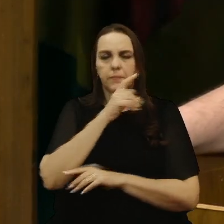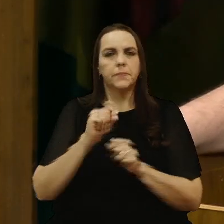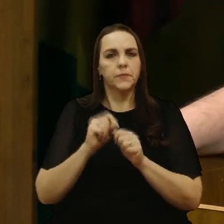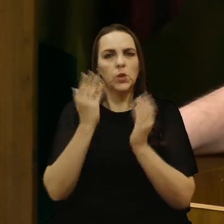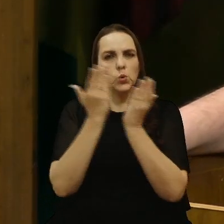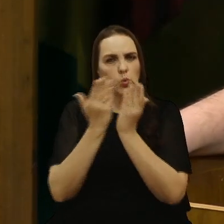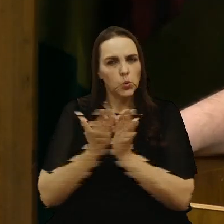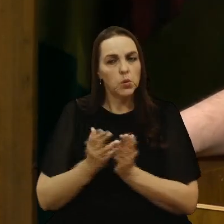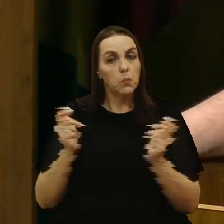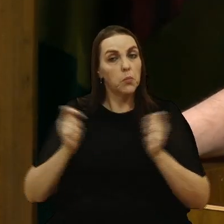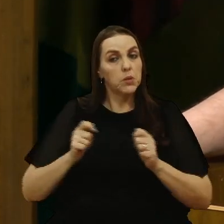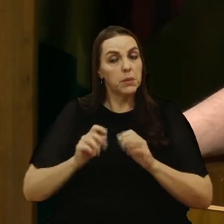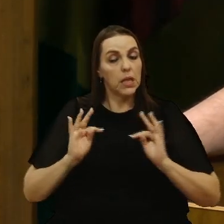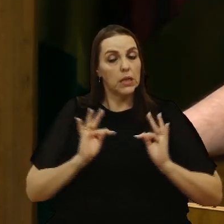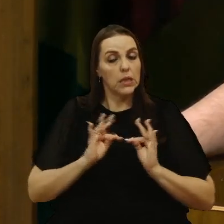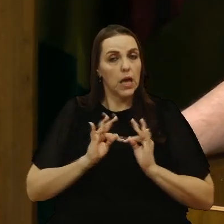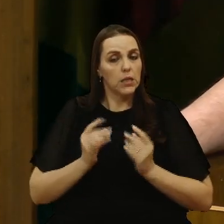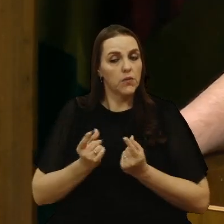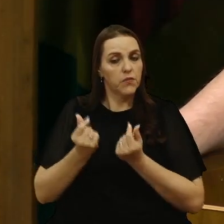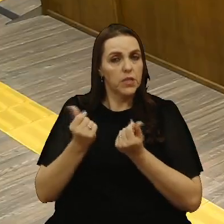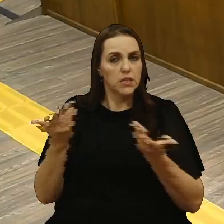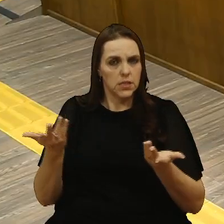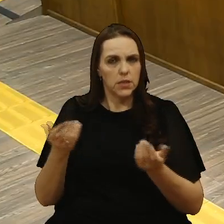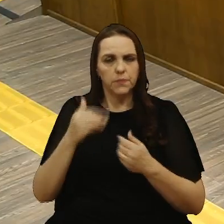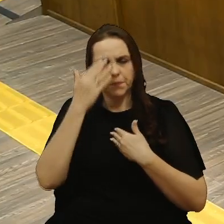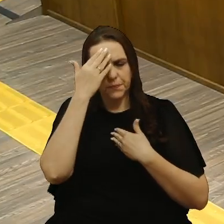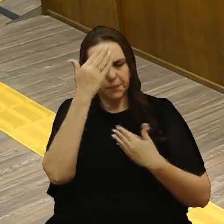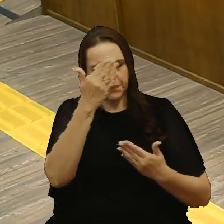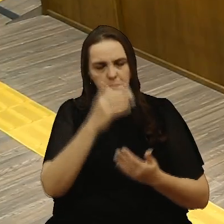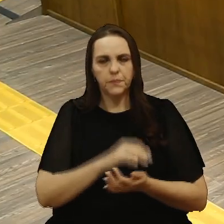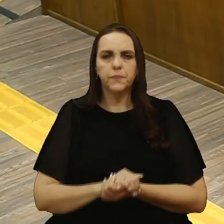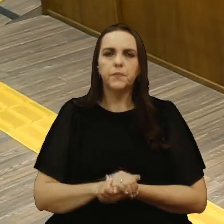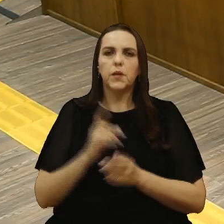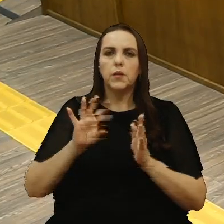e a possibilidade técnica e financeira disso. Obrigado, presidente. Obrigado. Próximo inscrito, vereadora Daiane Mello.